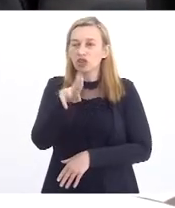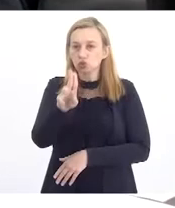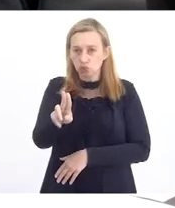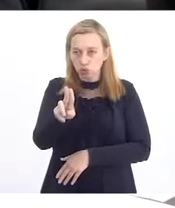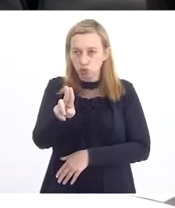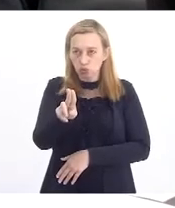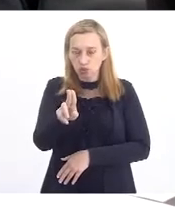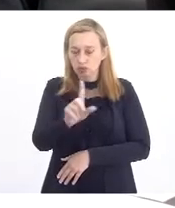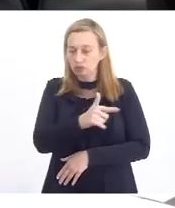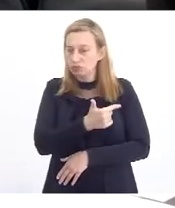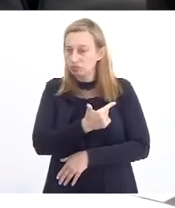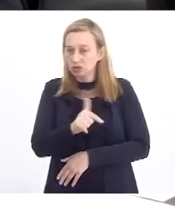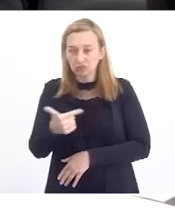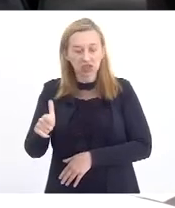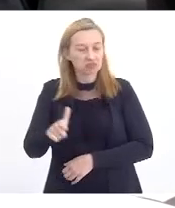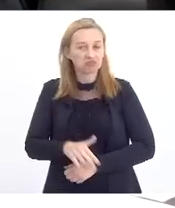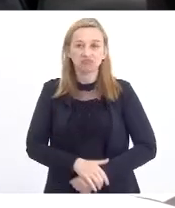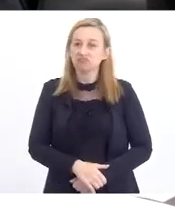inexistem.